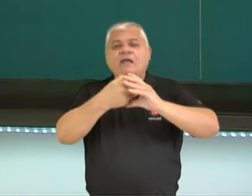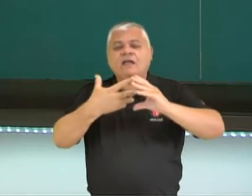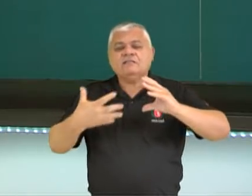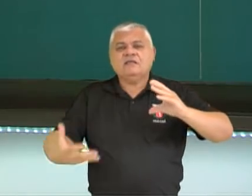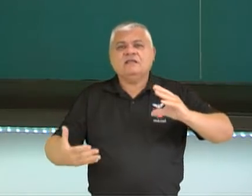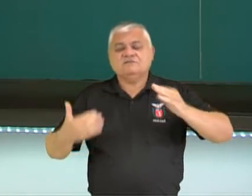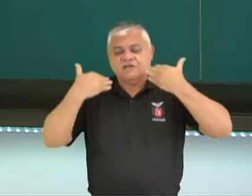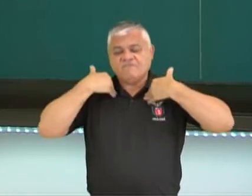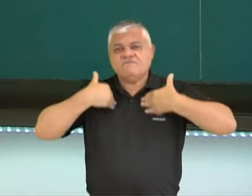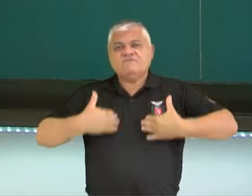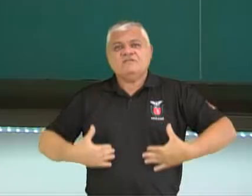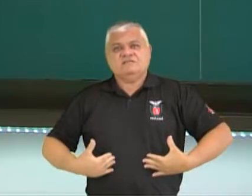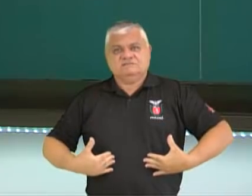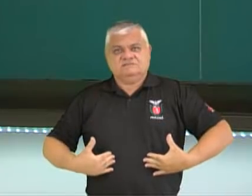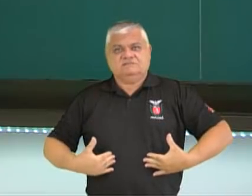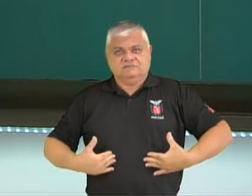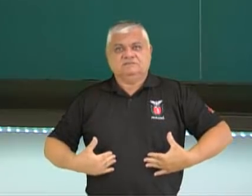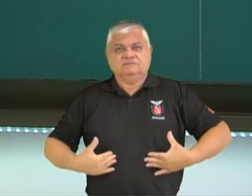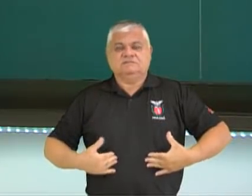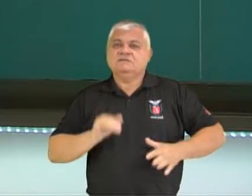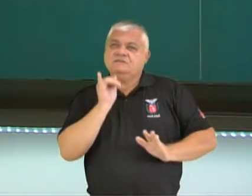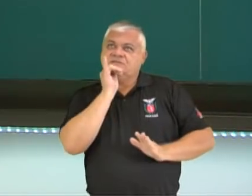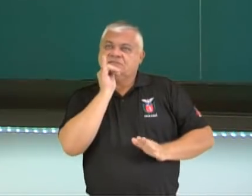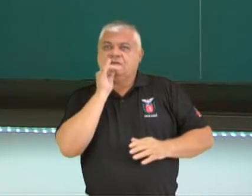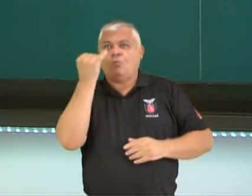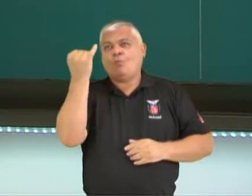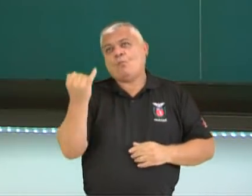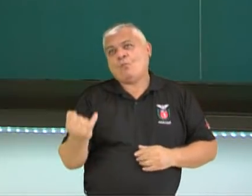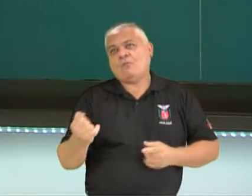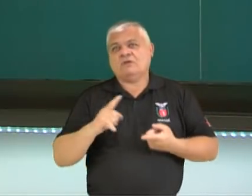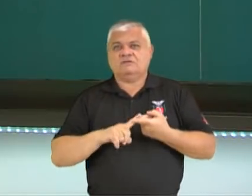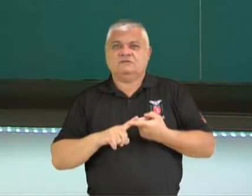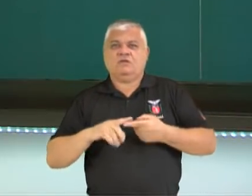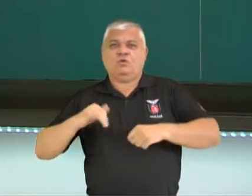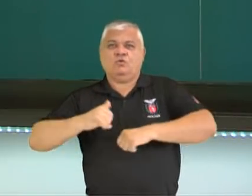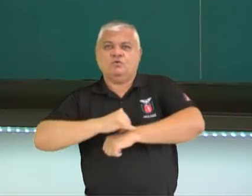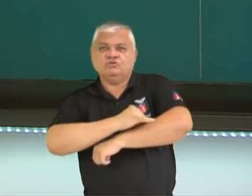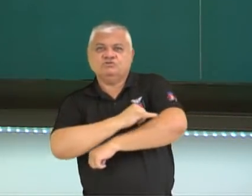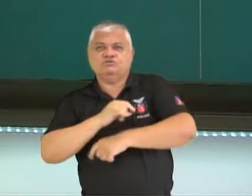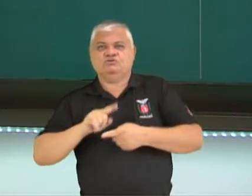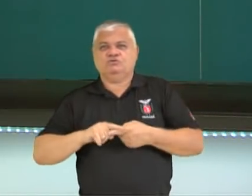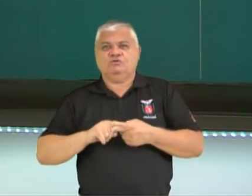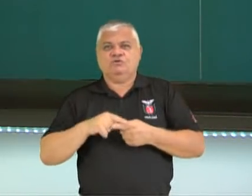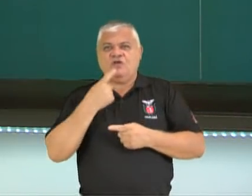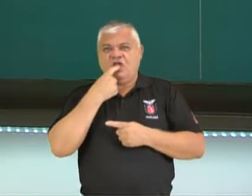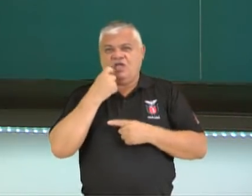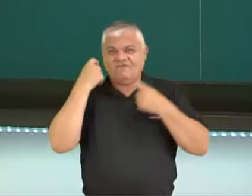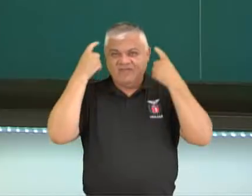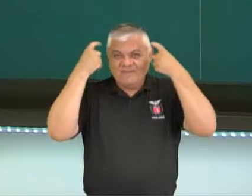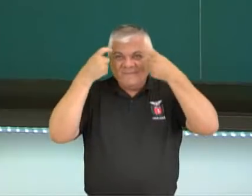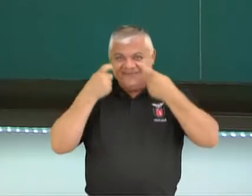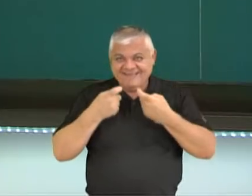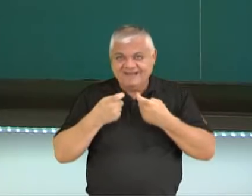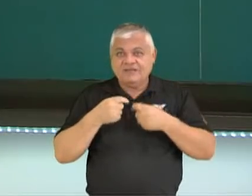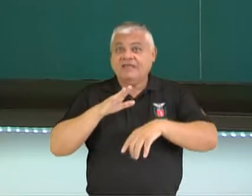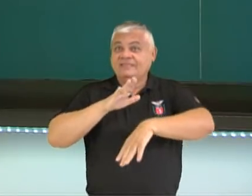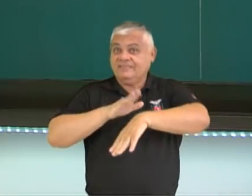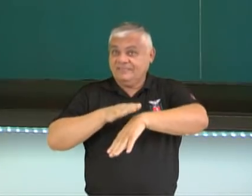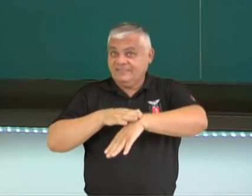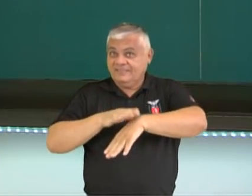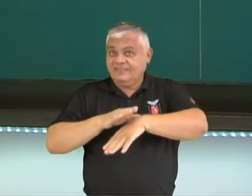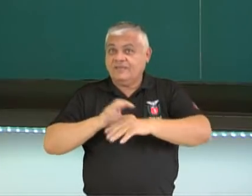características físicas. Exemplo, magrelo, gordinho, ruivinho. Um tempinho para